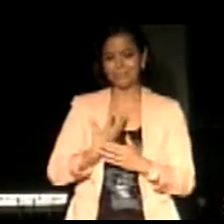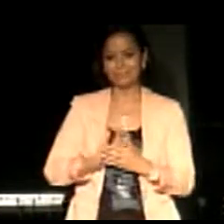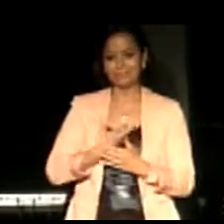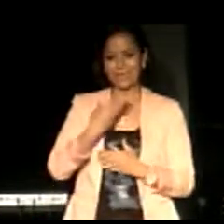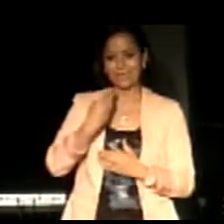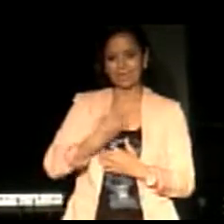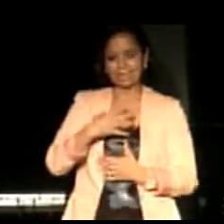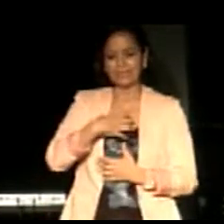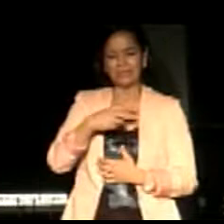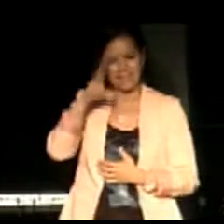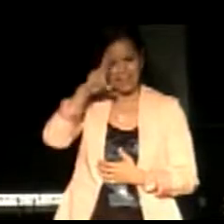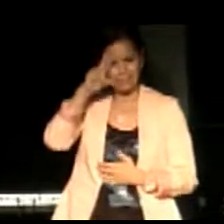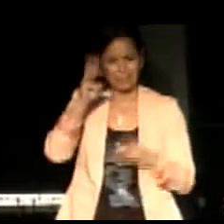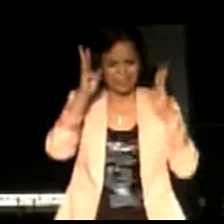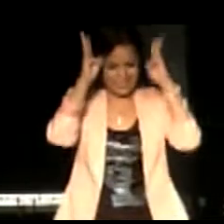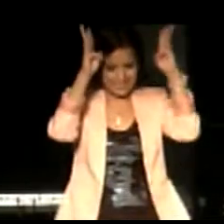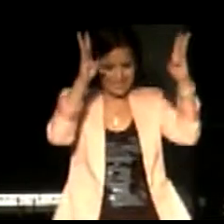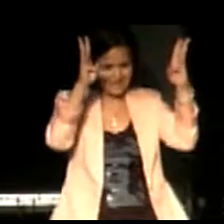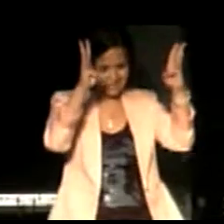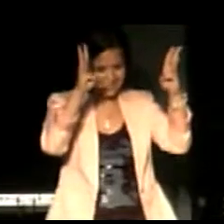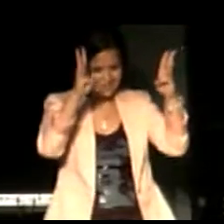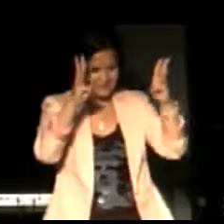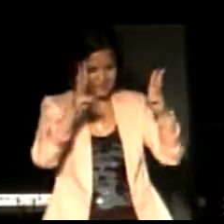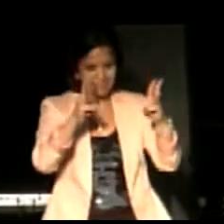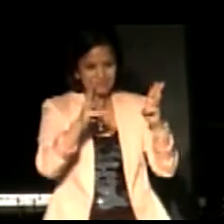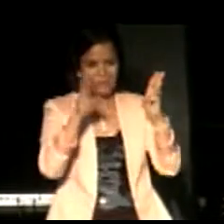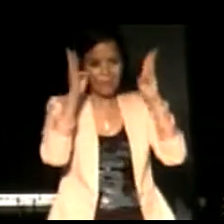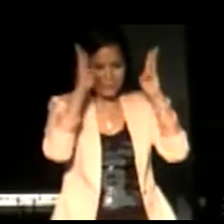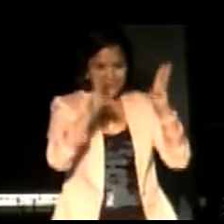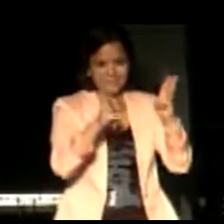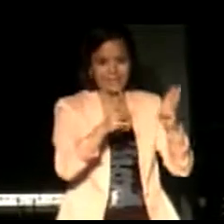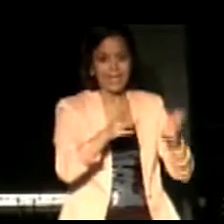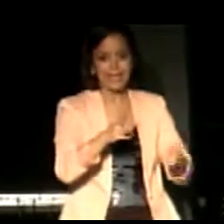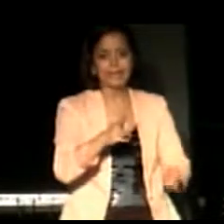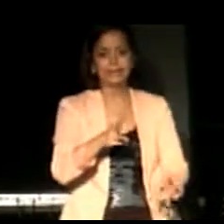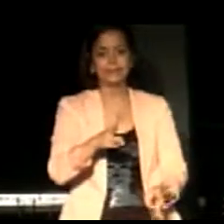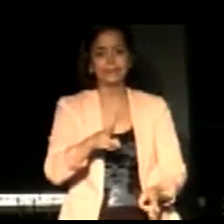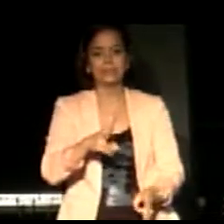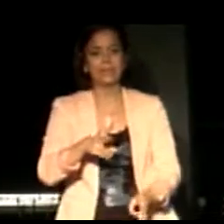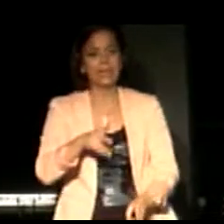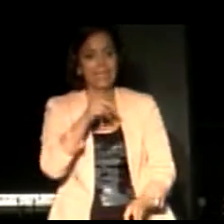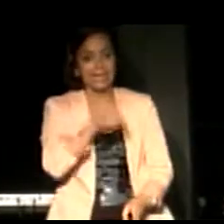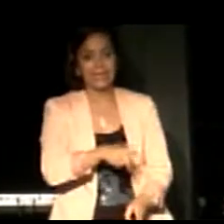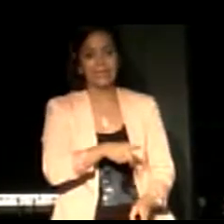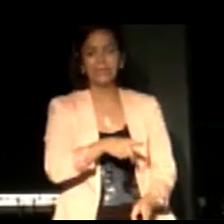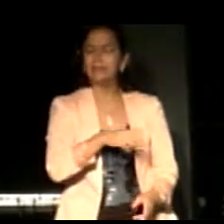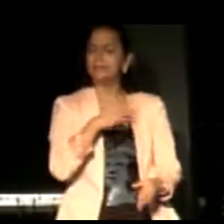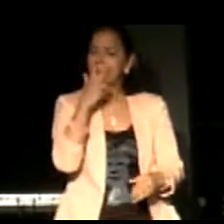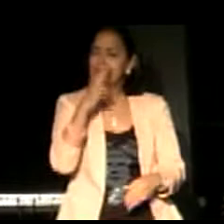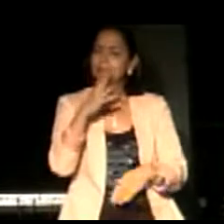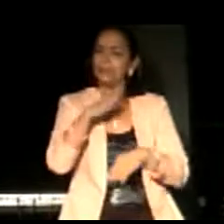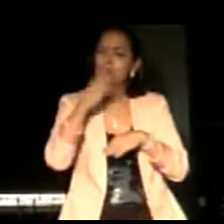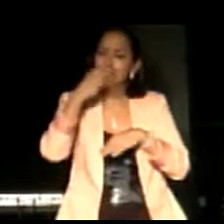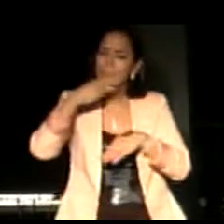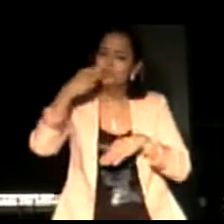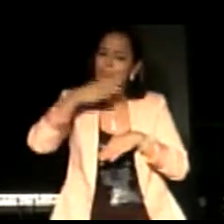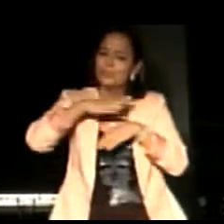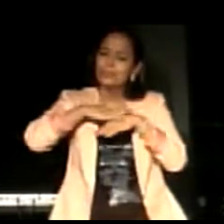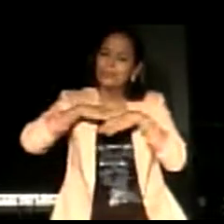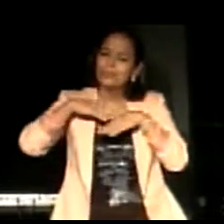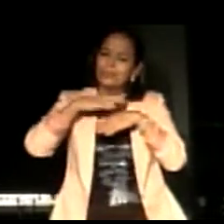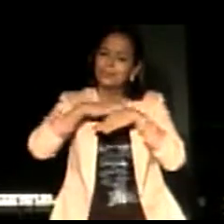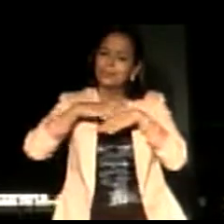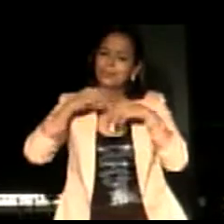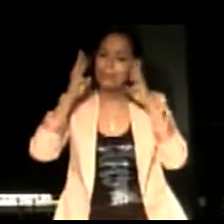Vejam Moisés. Na Bíblia está escrito que Moisés foi o homem mais manso da terra. Vocês se